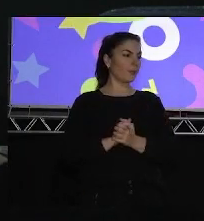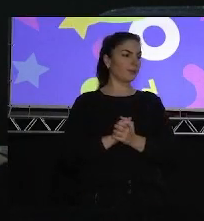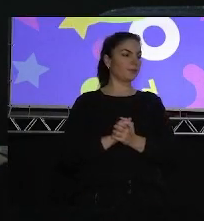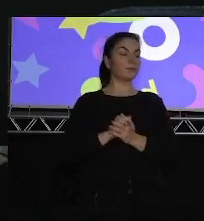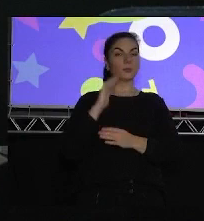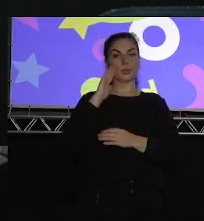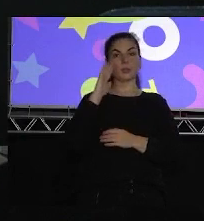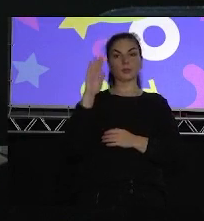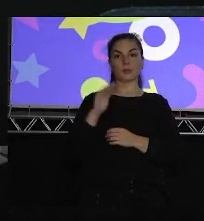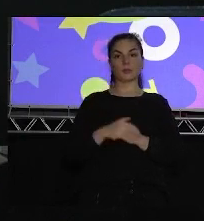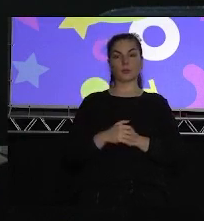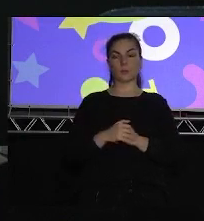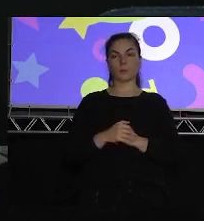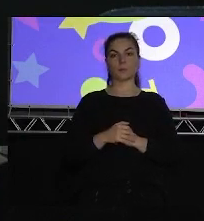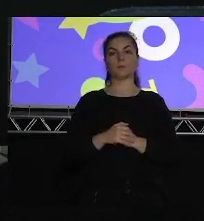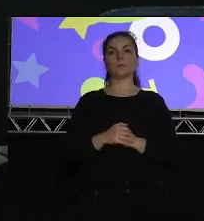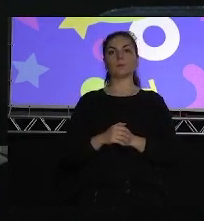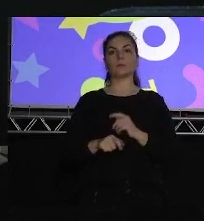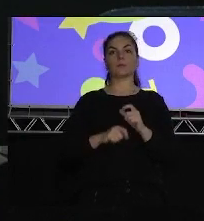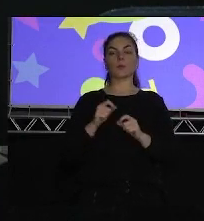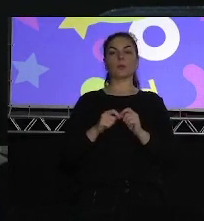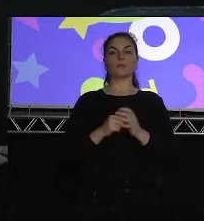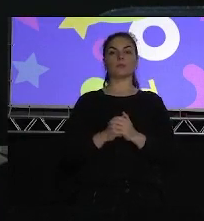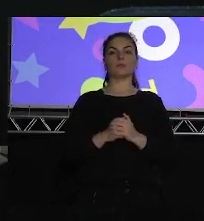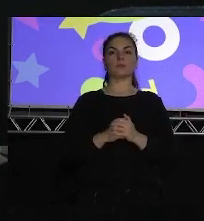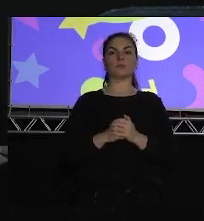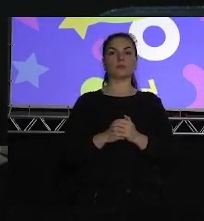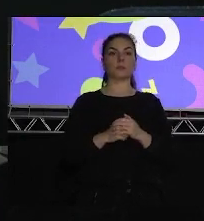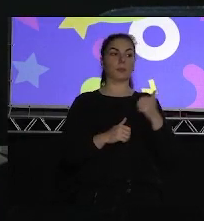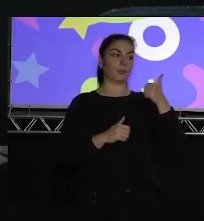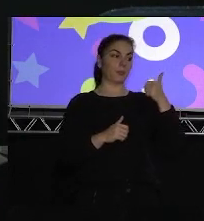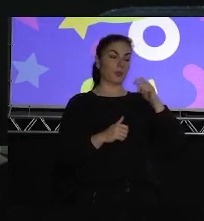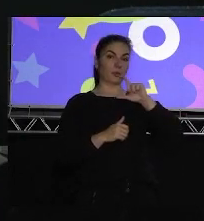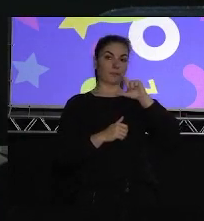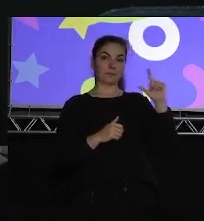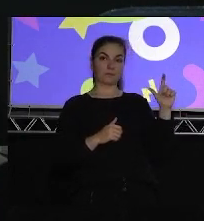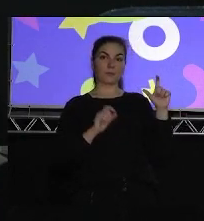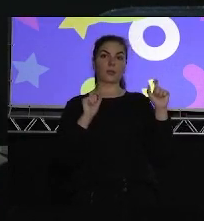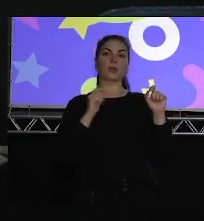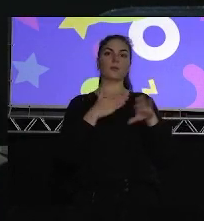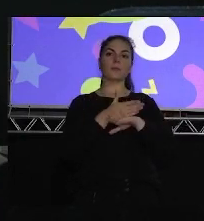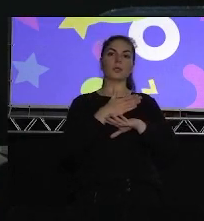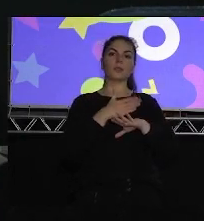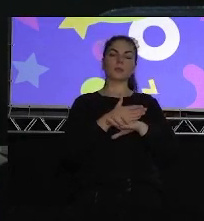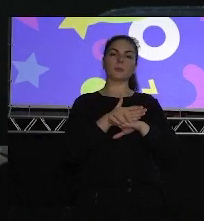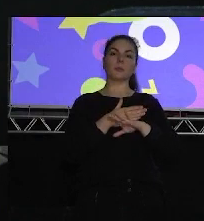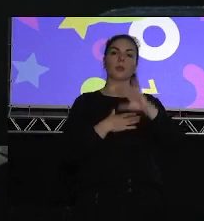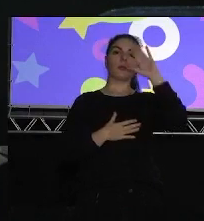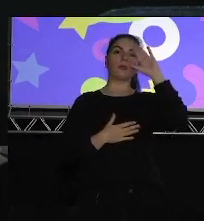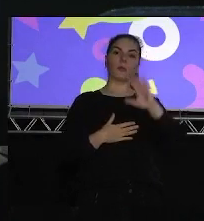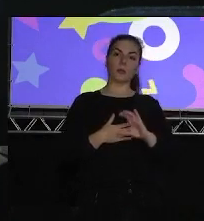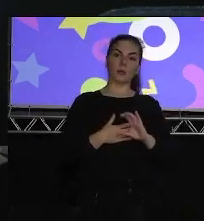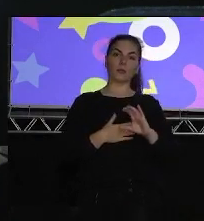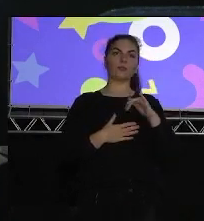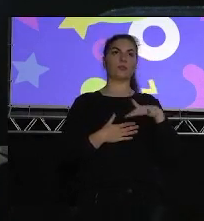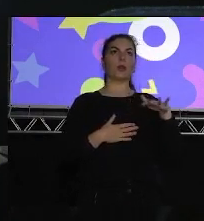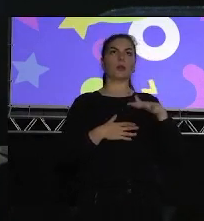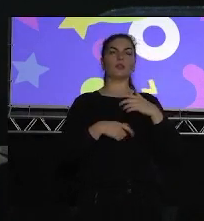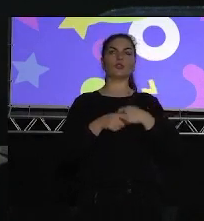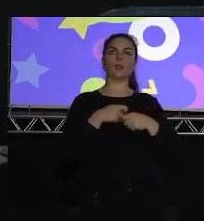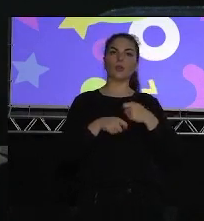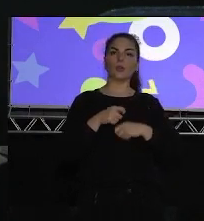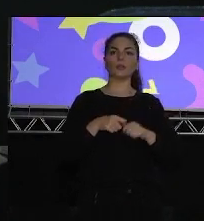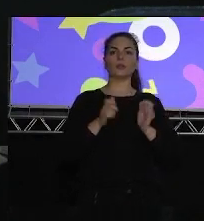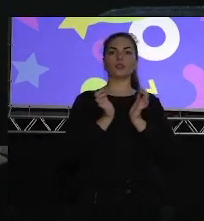priorização, o estimate ali. Ó, tá? Na value stream 1, ó, quem que participa lá? O cliente, área de negócio, times